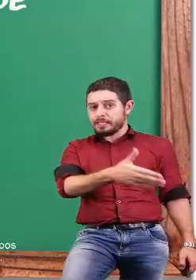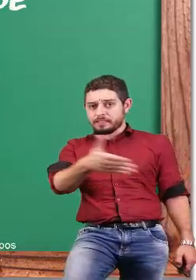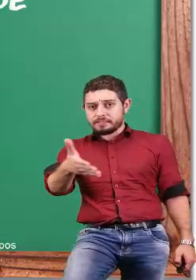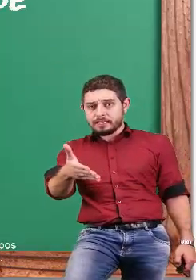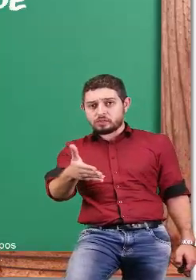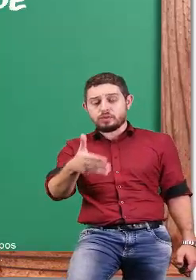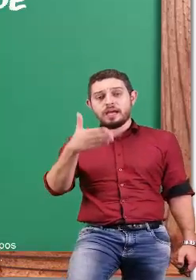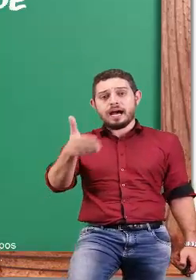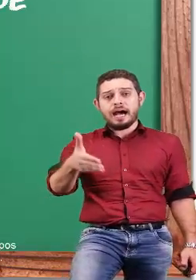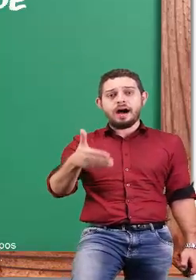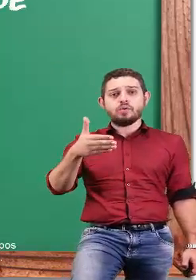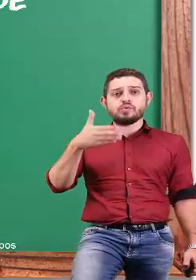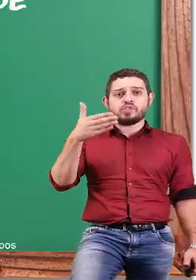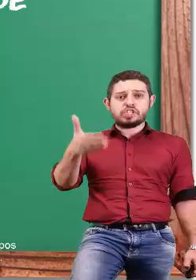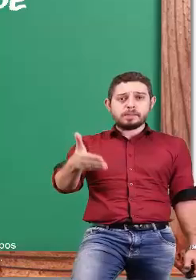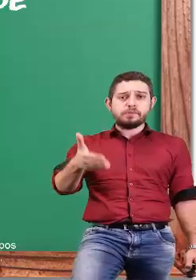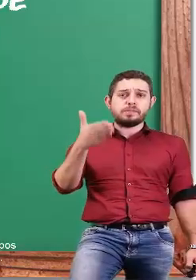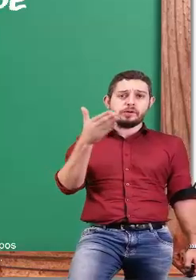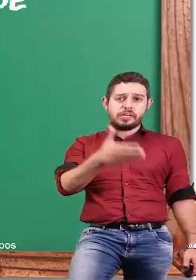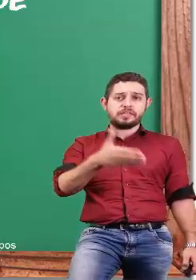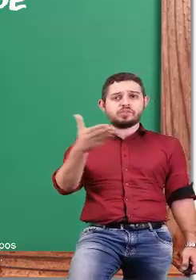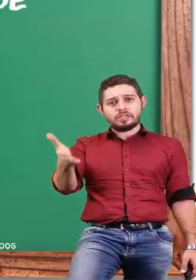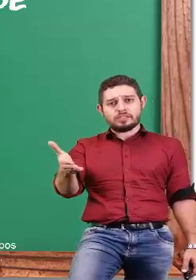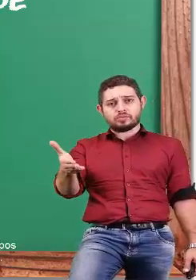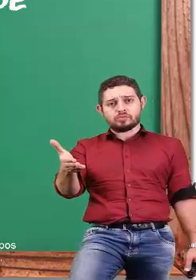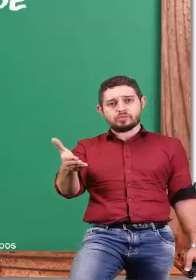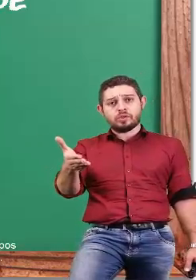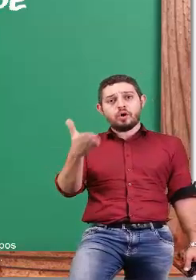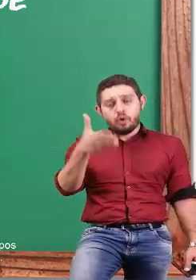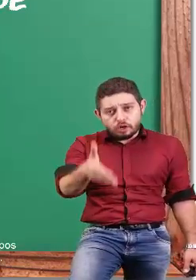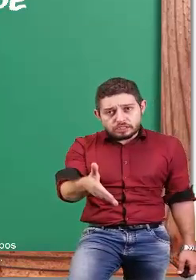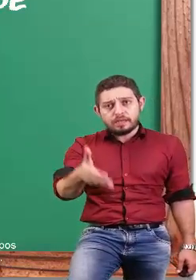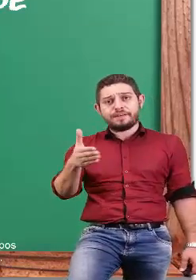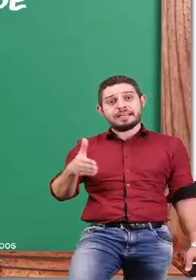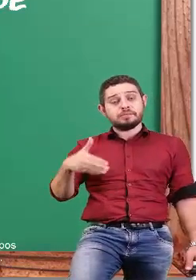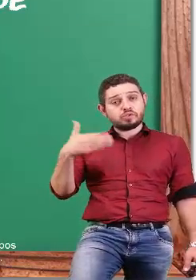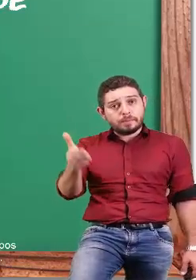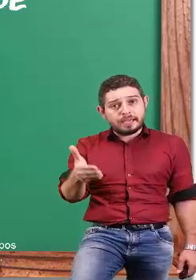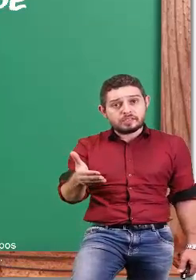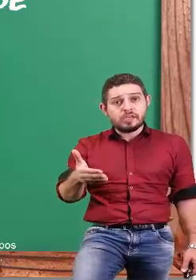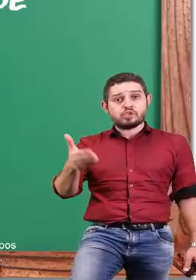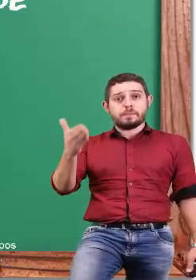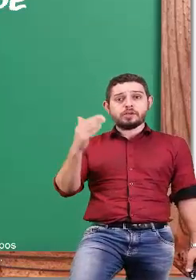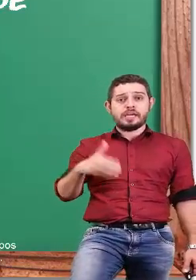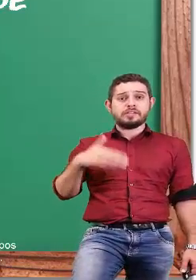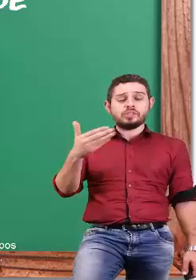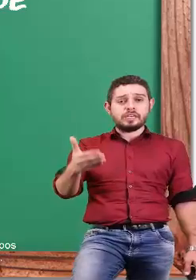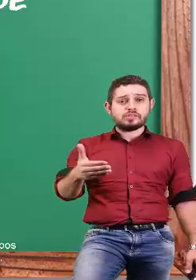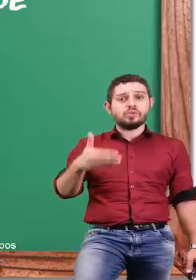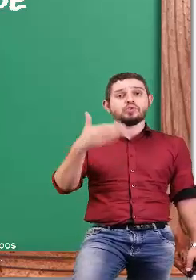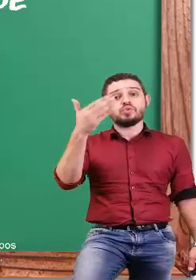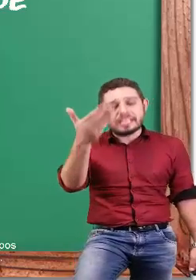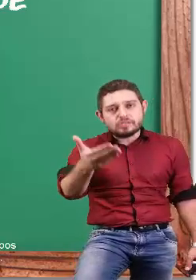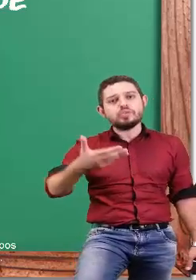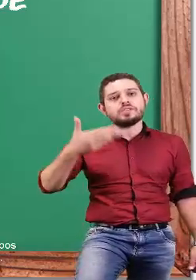problema. Entretanto, há alguns tipos de projetos de textos. Hoje, falaremos somente sobre o projeto de